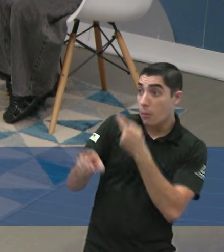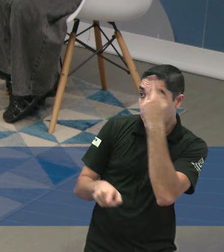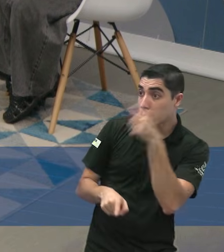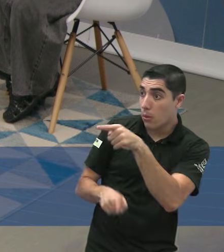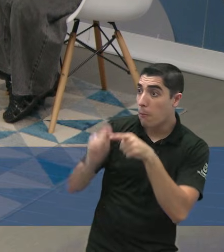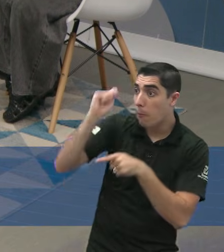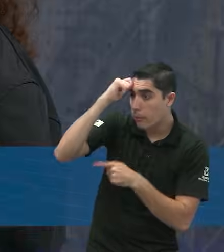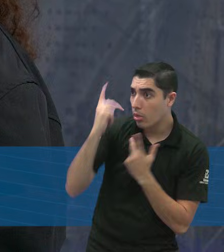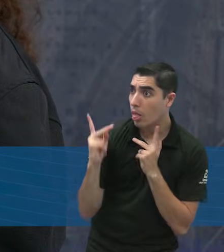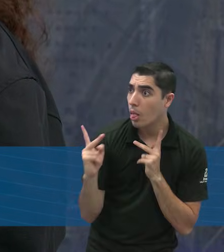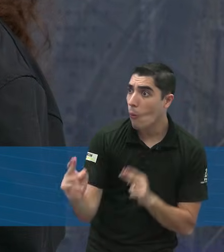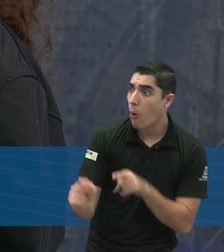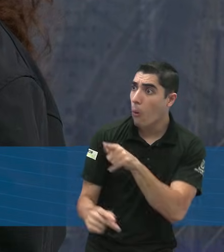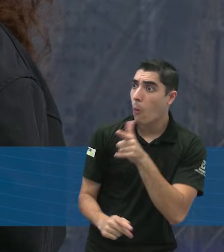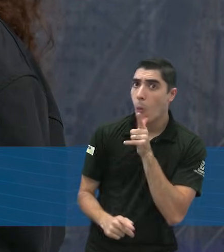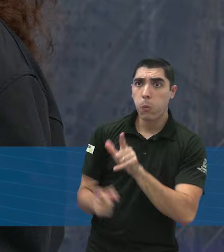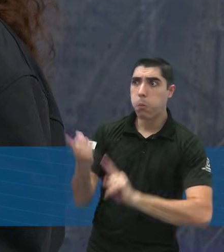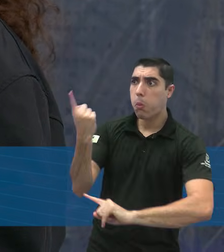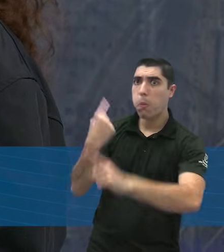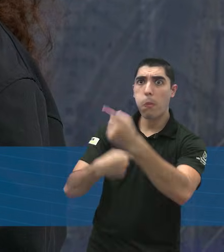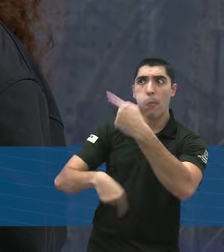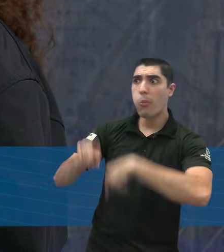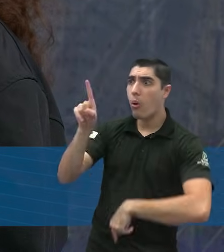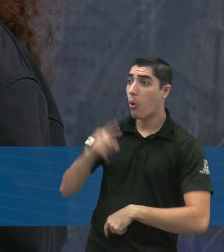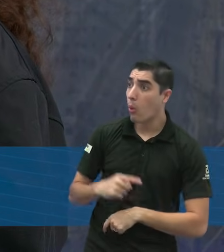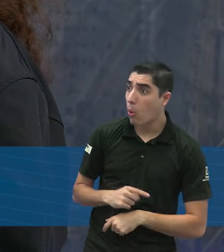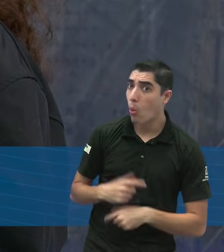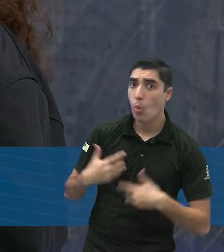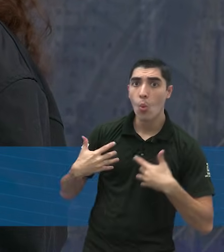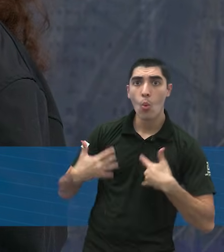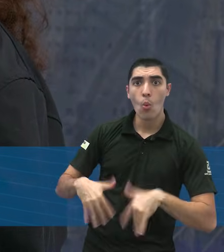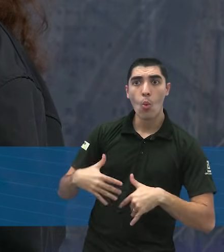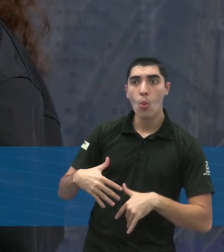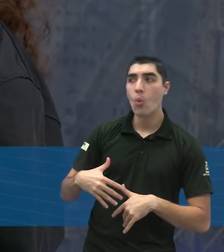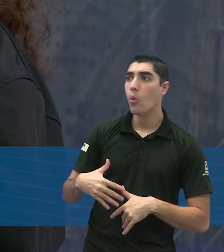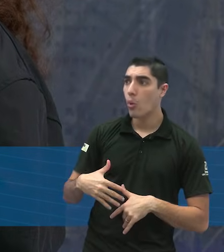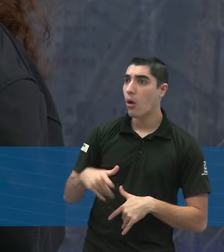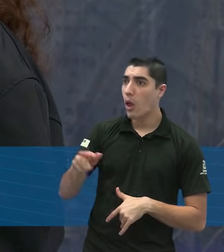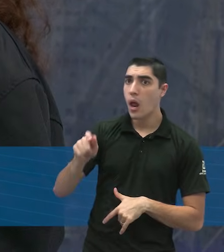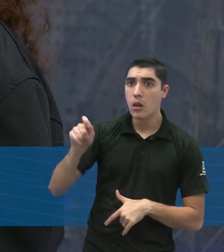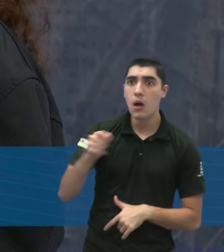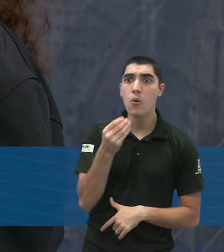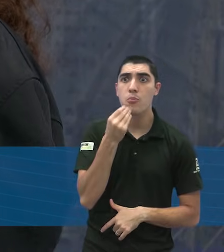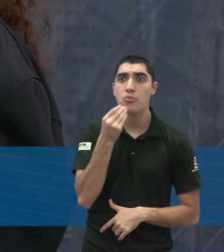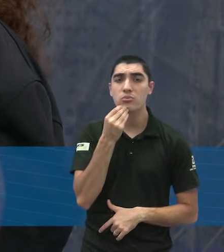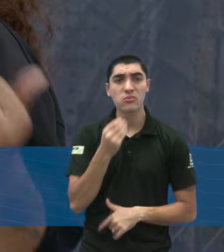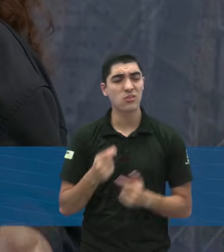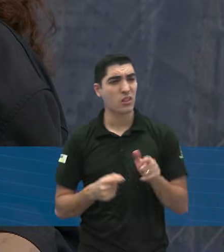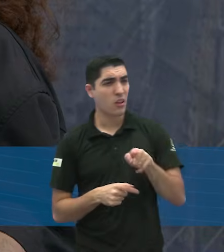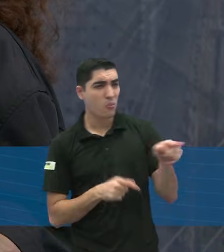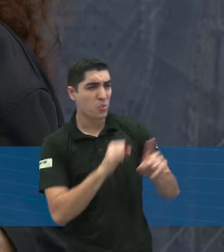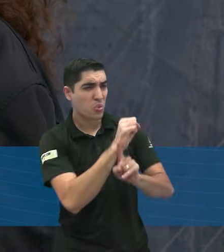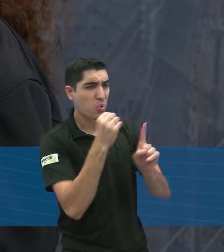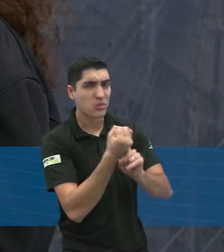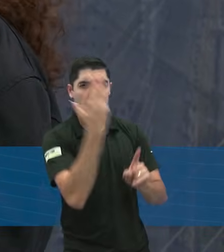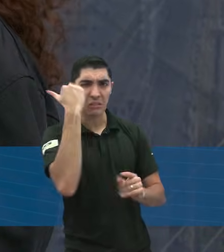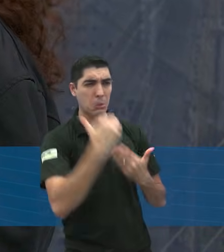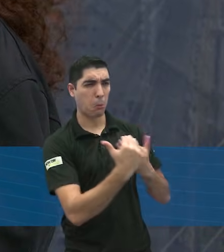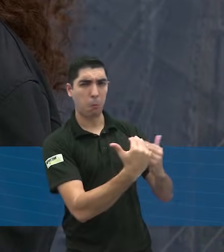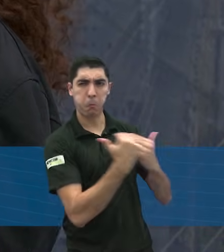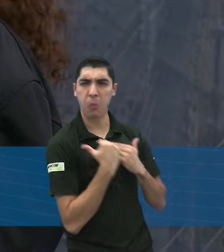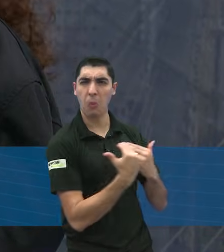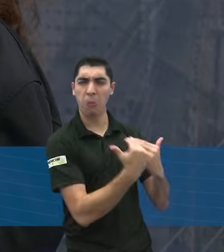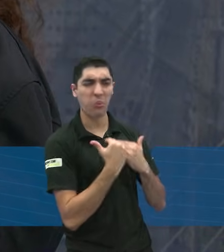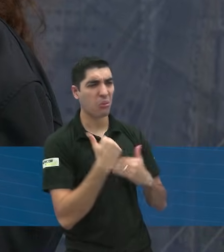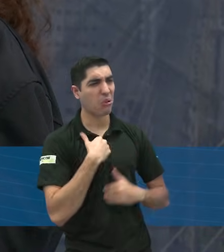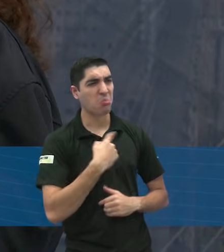teve acesso, você começa a entender que a vida é além do que ela foi moldada para você. Porque, como ela